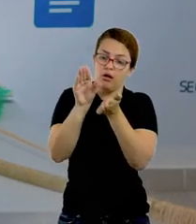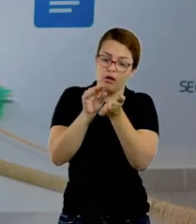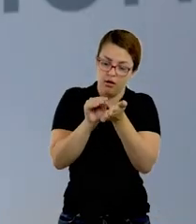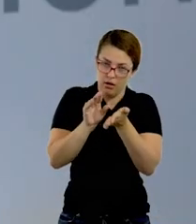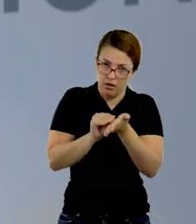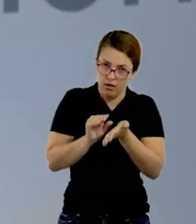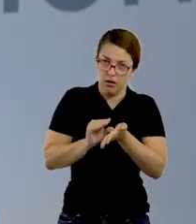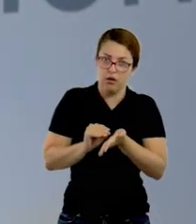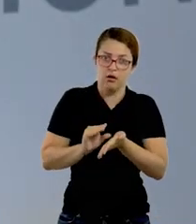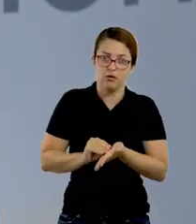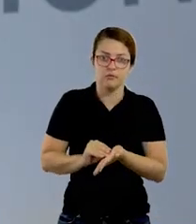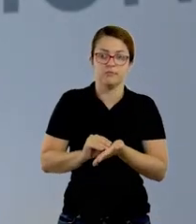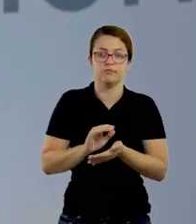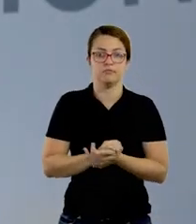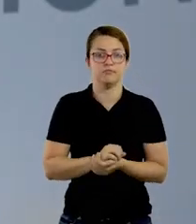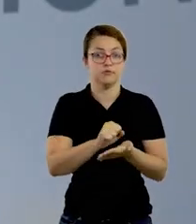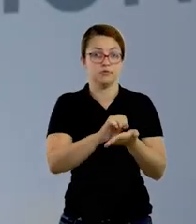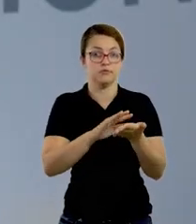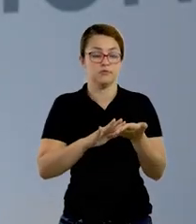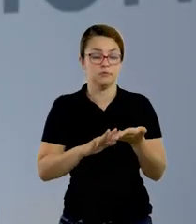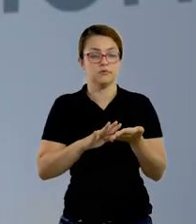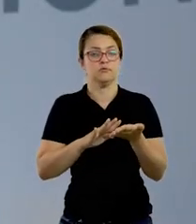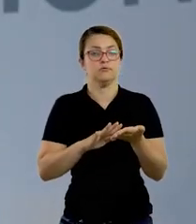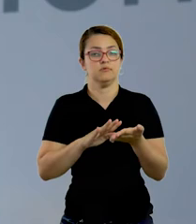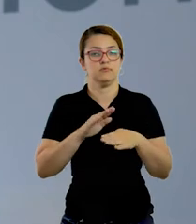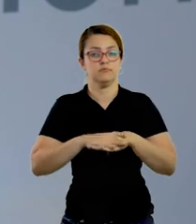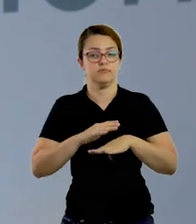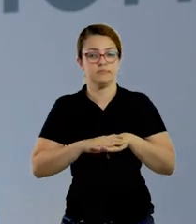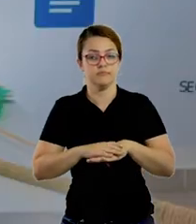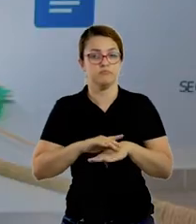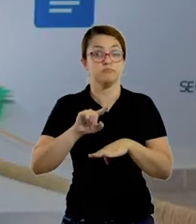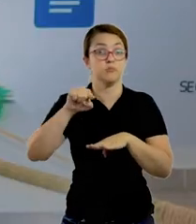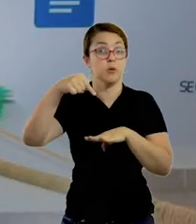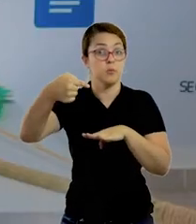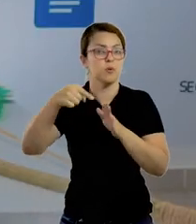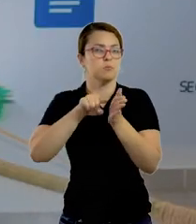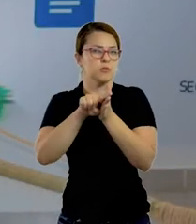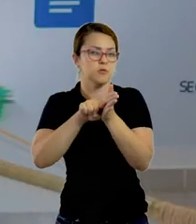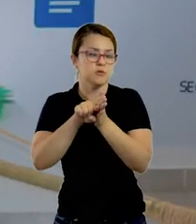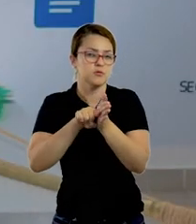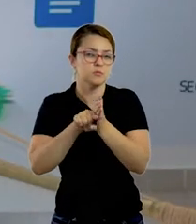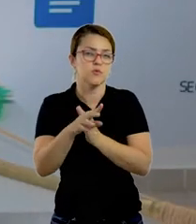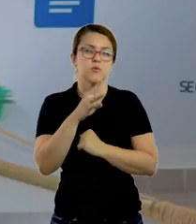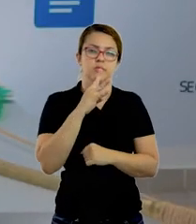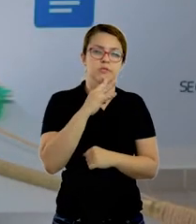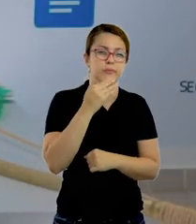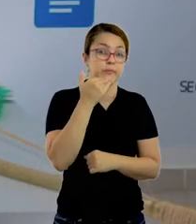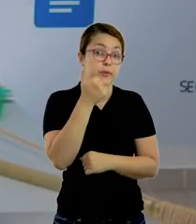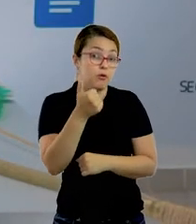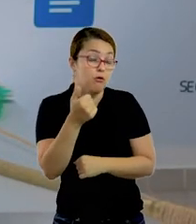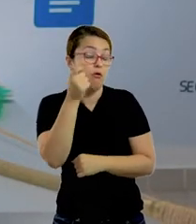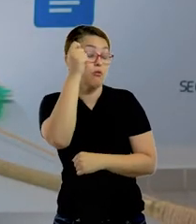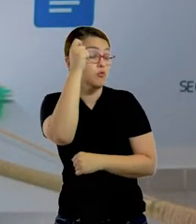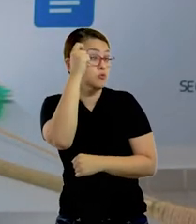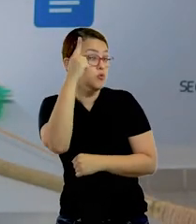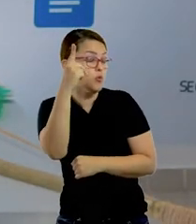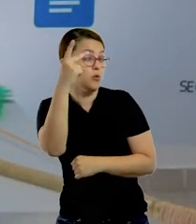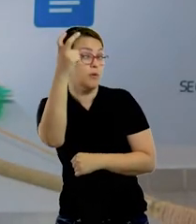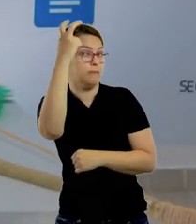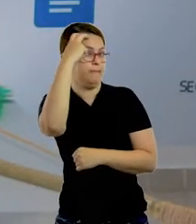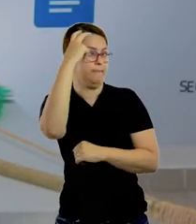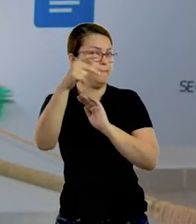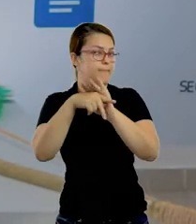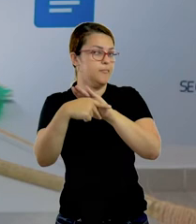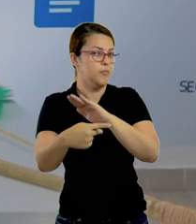caderno que está usando para fazer as lições do Link Lição de Casa. Após a pesquisa, para você conhecer melhor a cultura